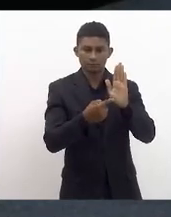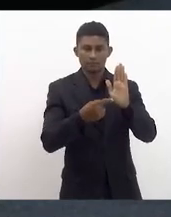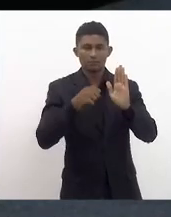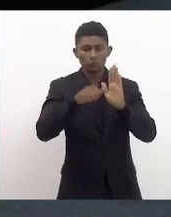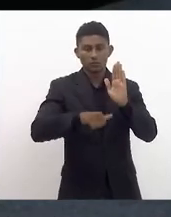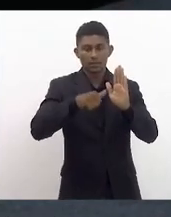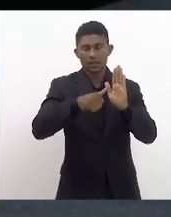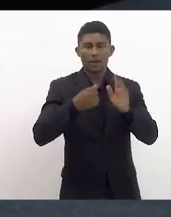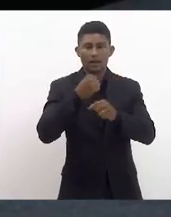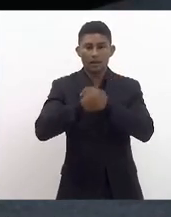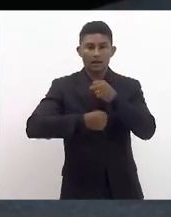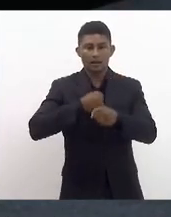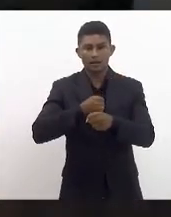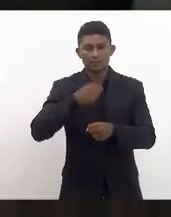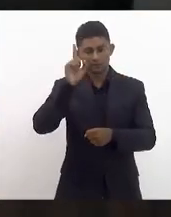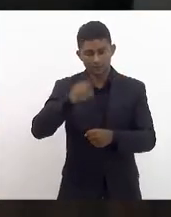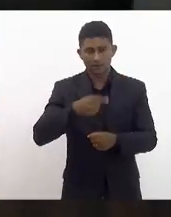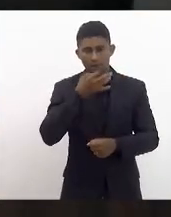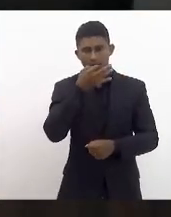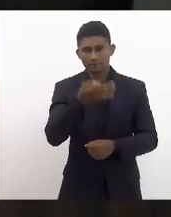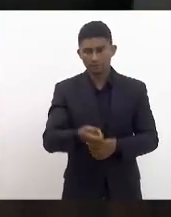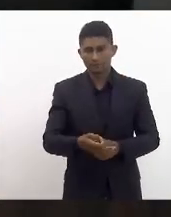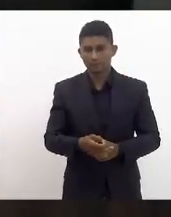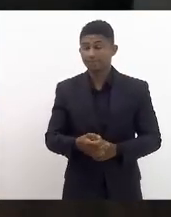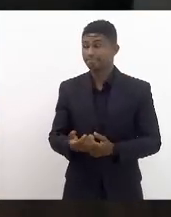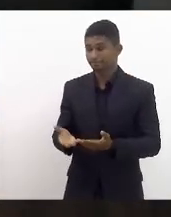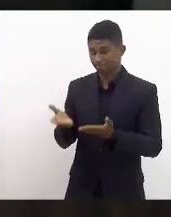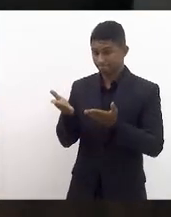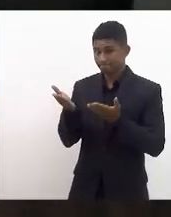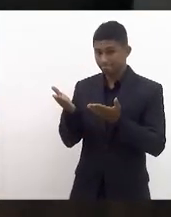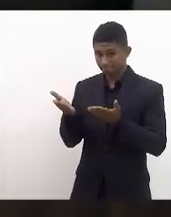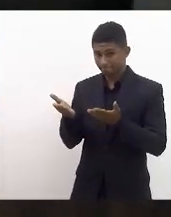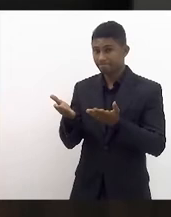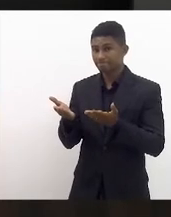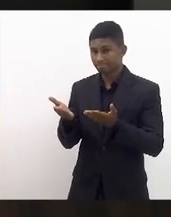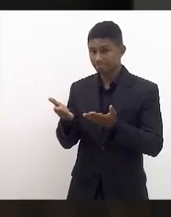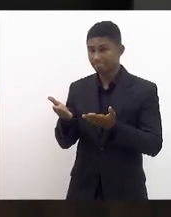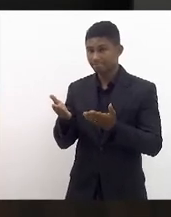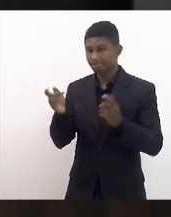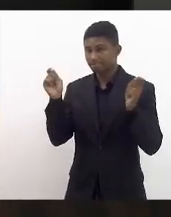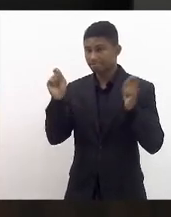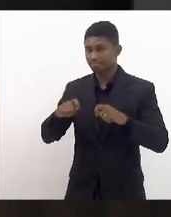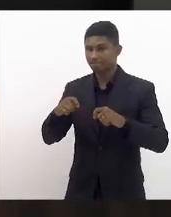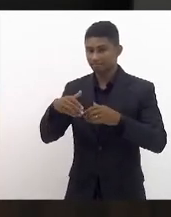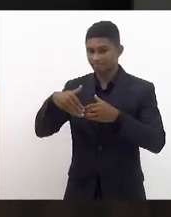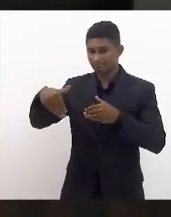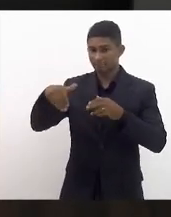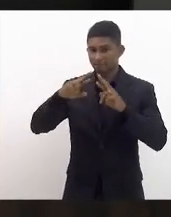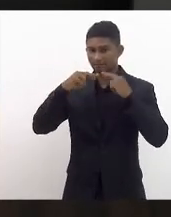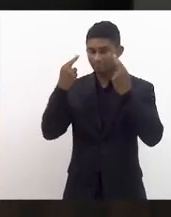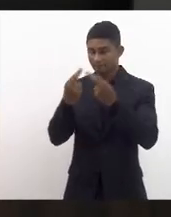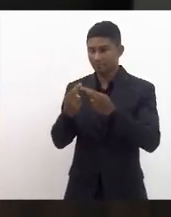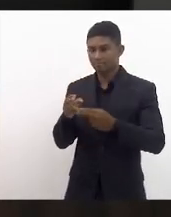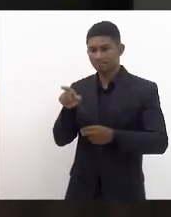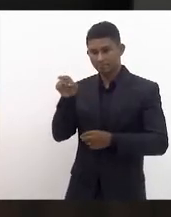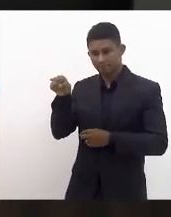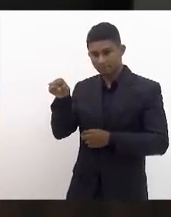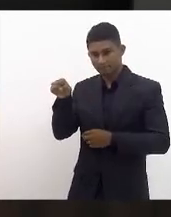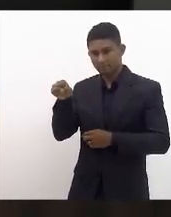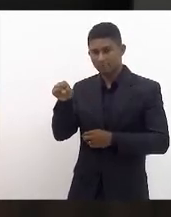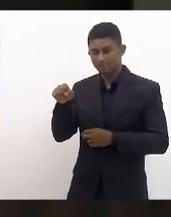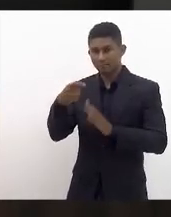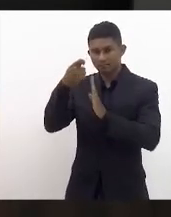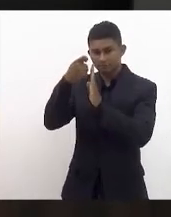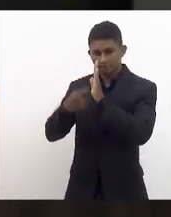Era ponderação, senhor presidente. Terá oportunidade, Vossa Excelência terá oportunidade na audiência pública de conduzir o melhor